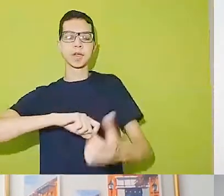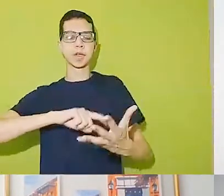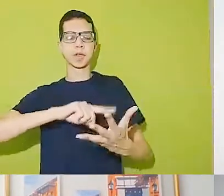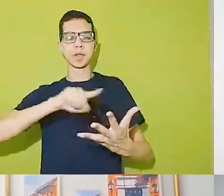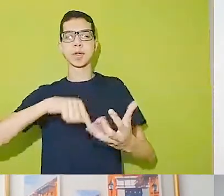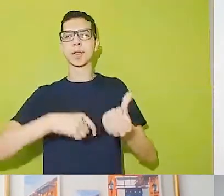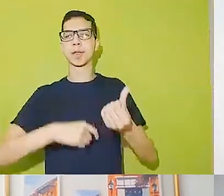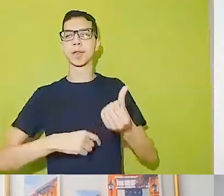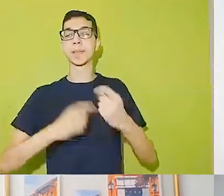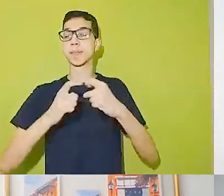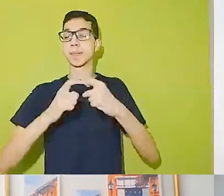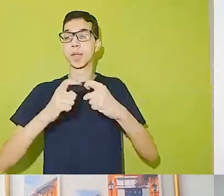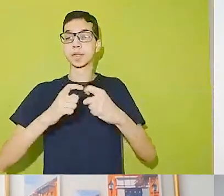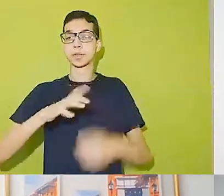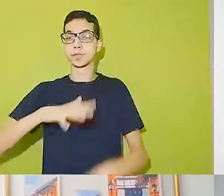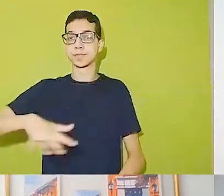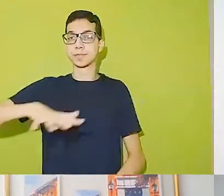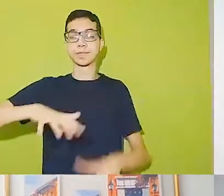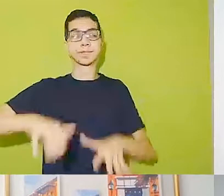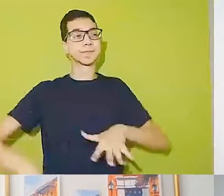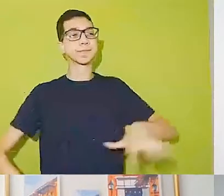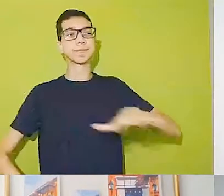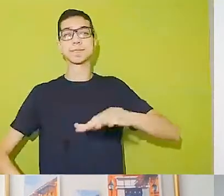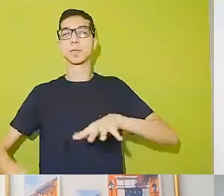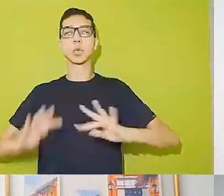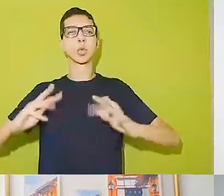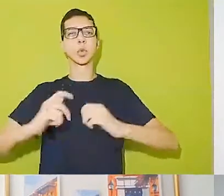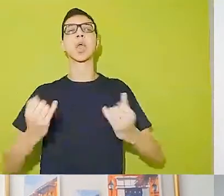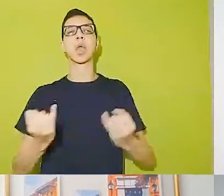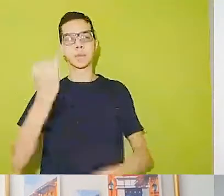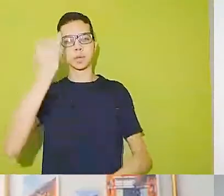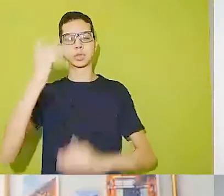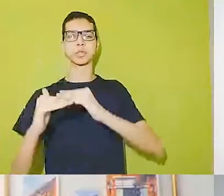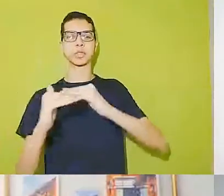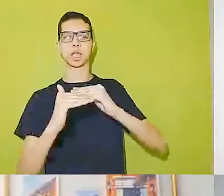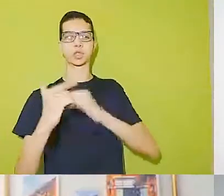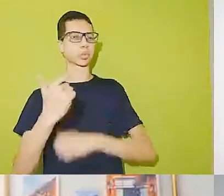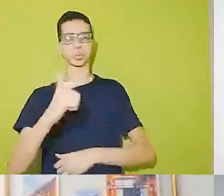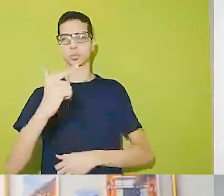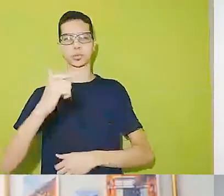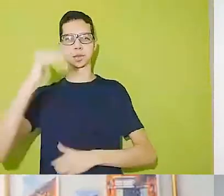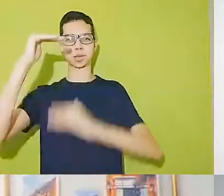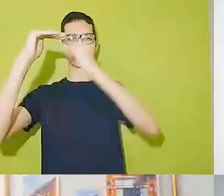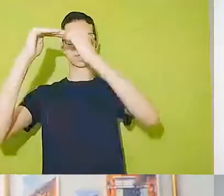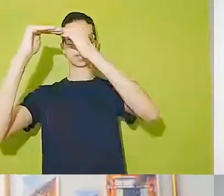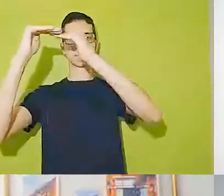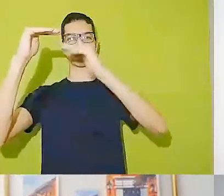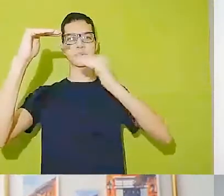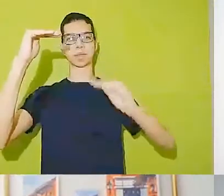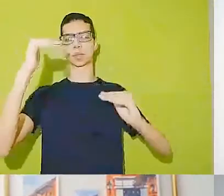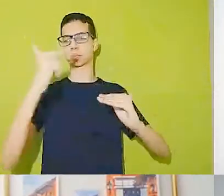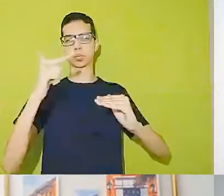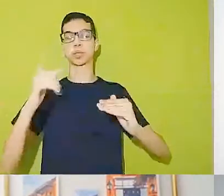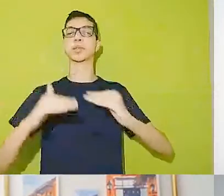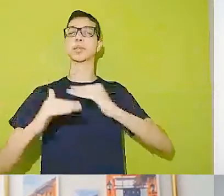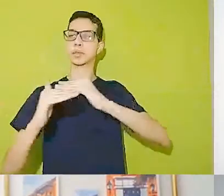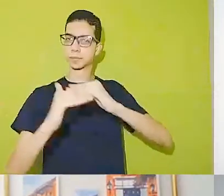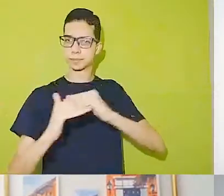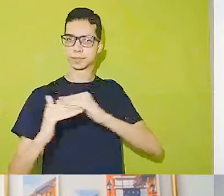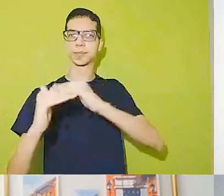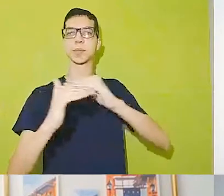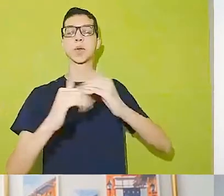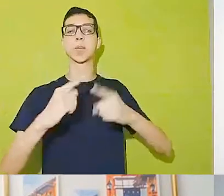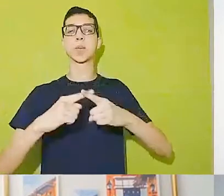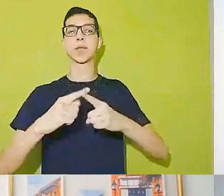importantes, sem hierarquia, né, na construção da resolução dos problemas que envolvem crianças e